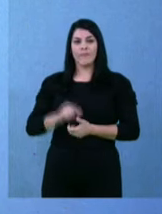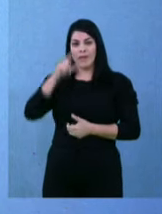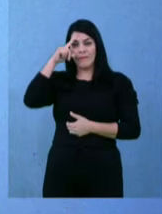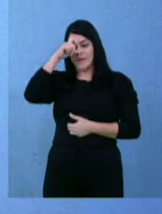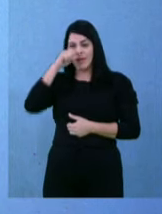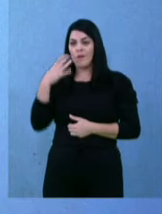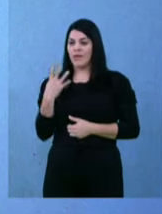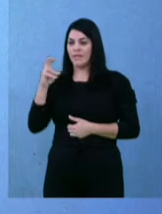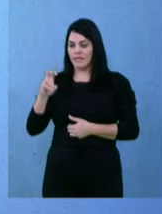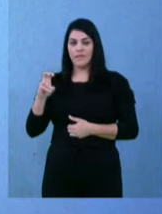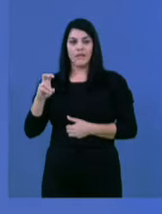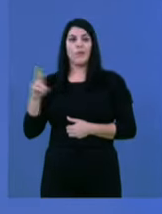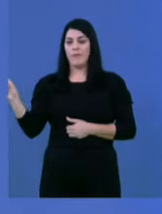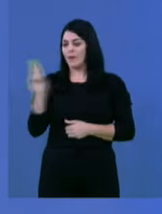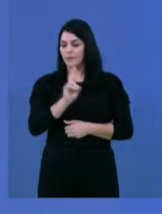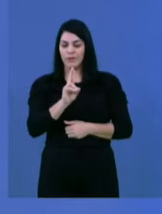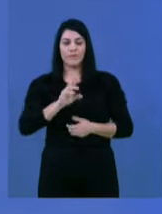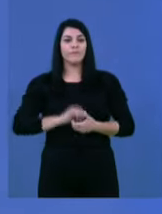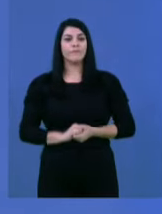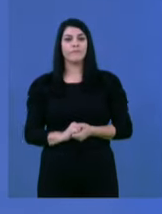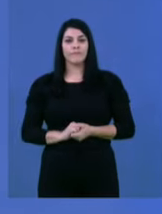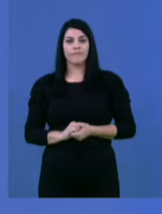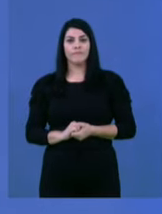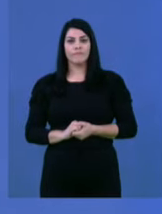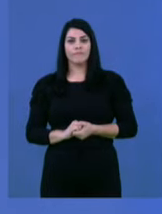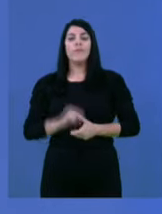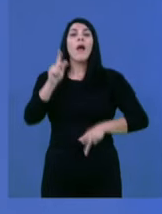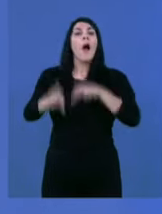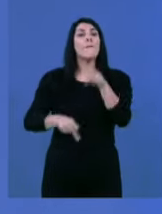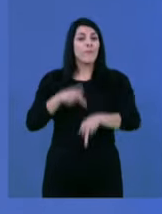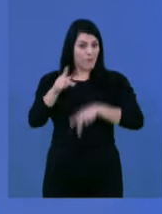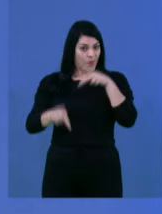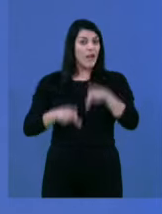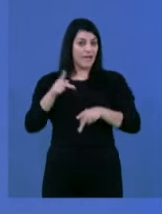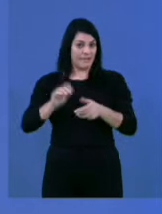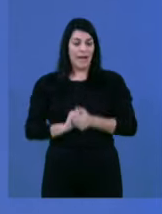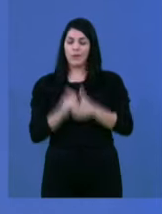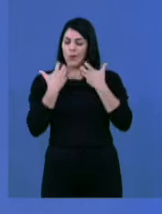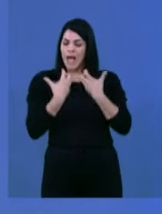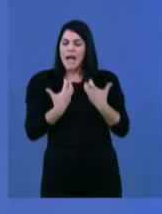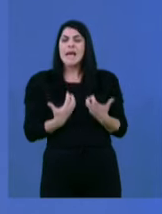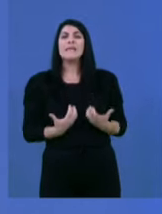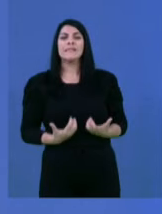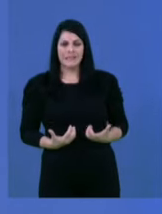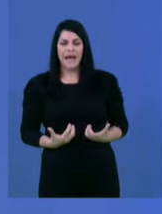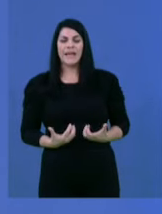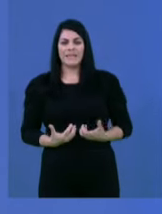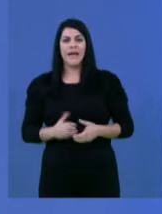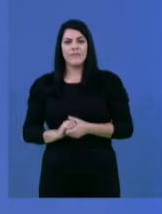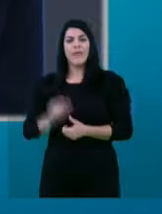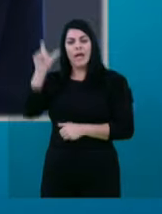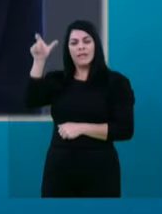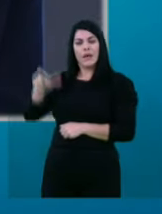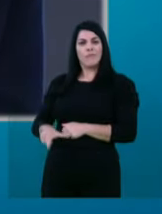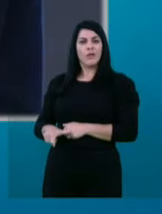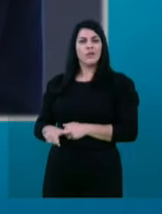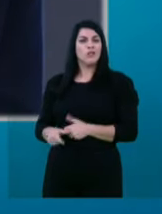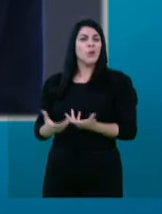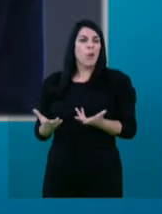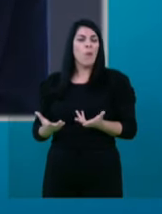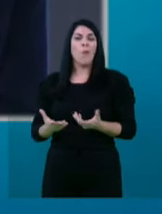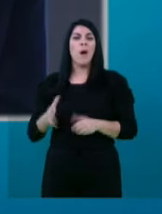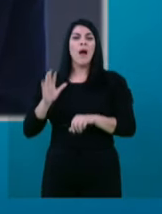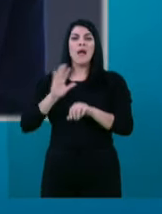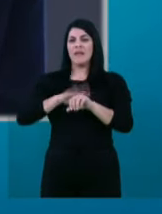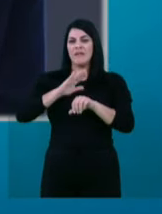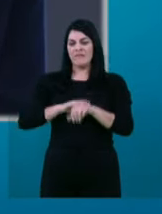45 segundos para a réplica. A população está muito cansada de quem se vende como alguém que